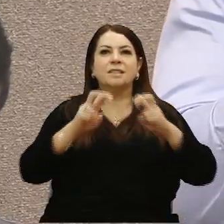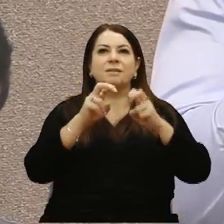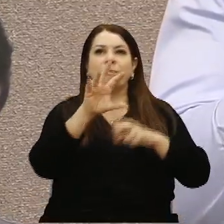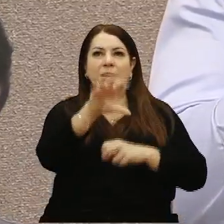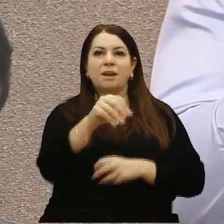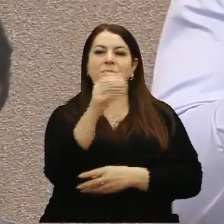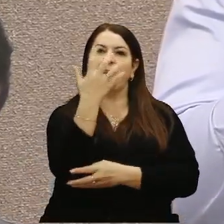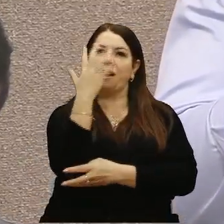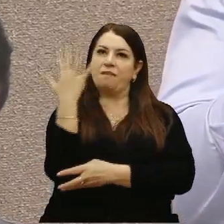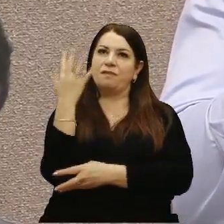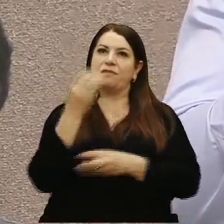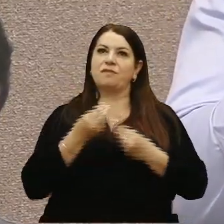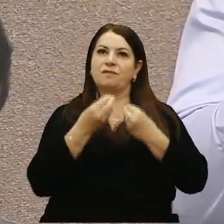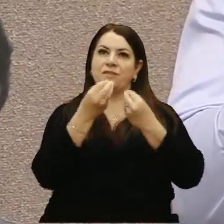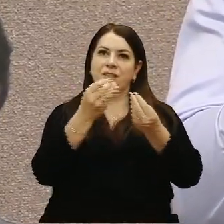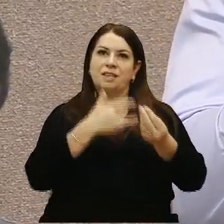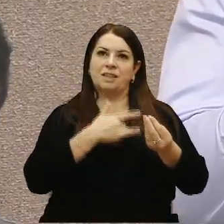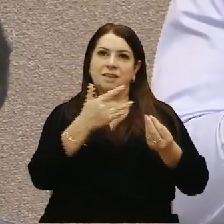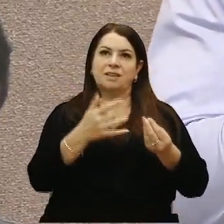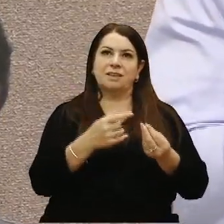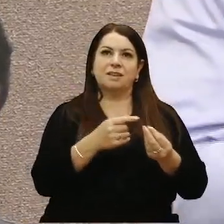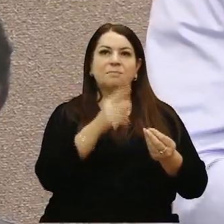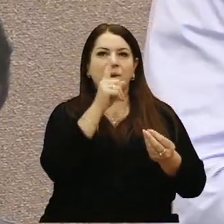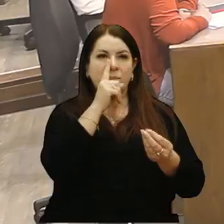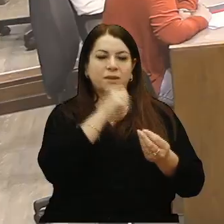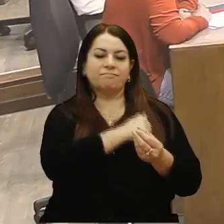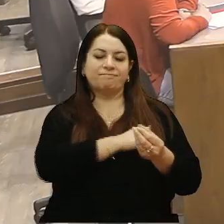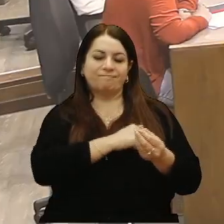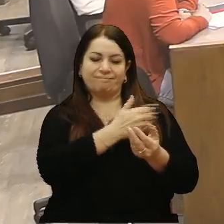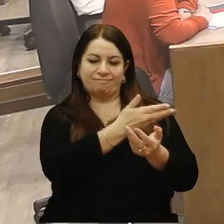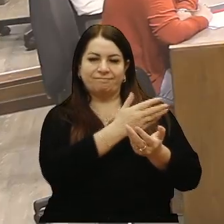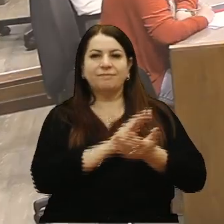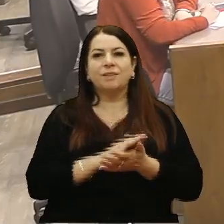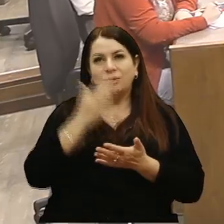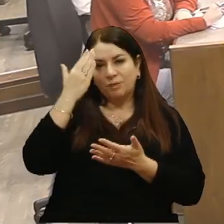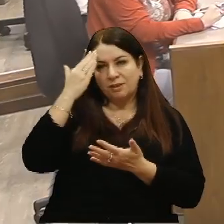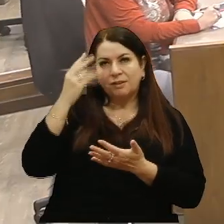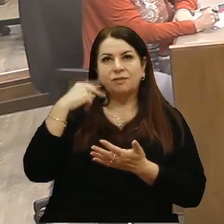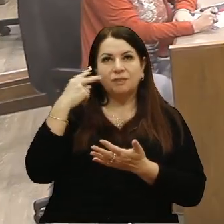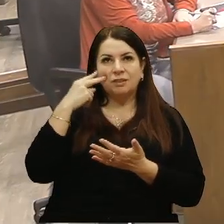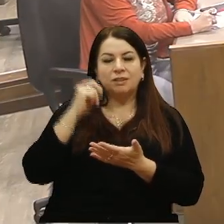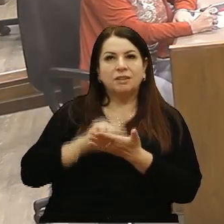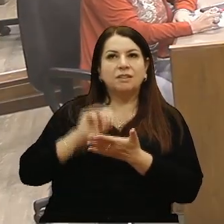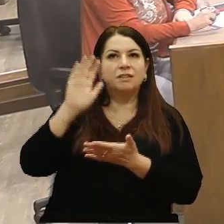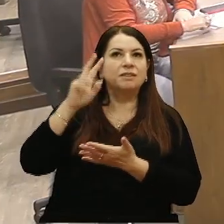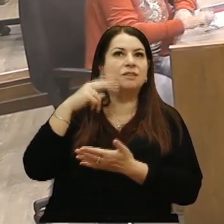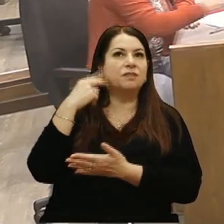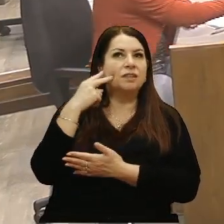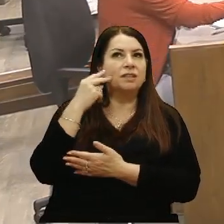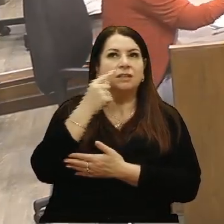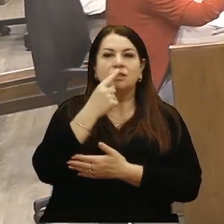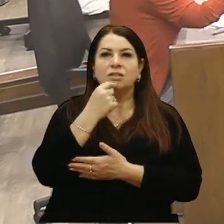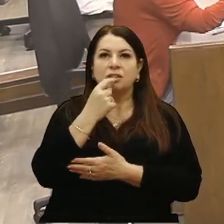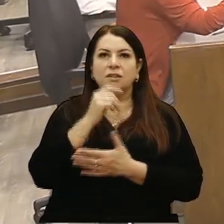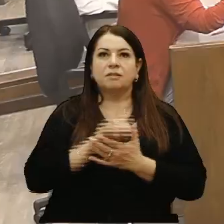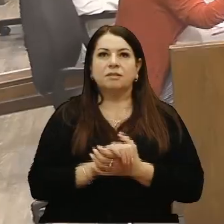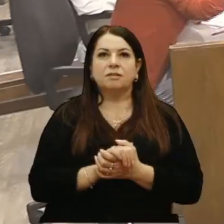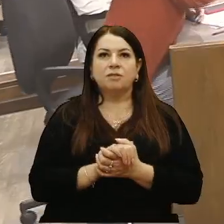árvore e fazer uma doação para minha saudosa mãezinha. Muito obrigado. Obrigado, vereador. Próxima inscrita, vereadora Rose Frigieri.